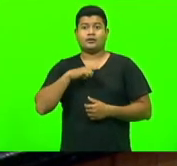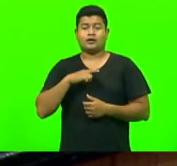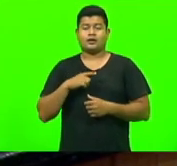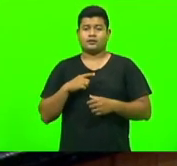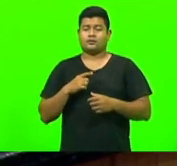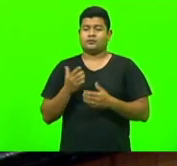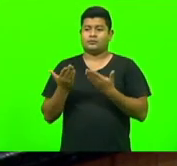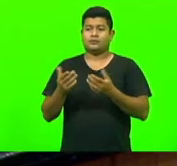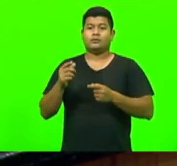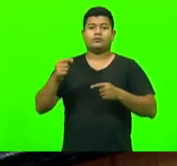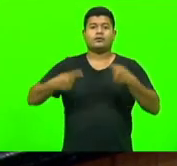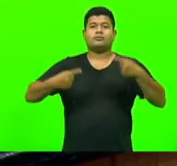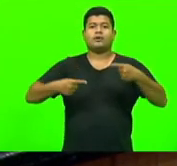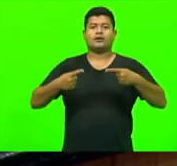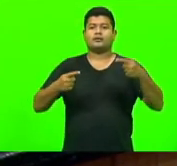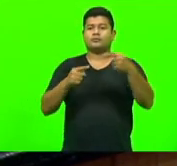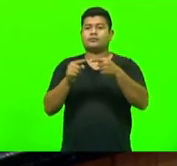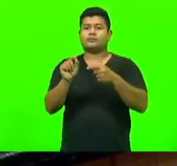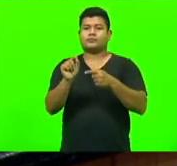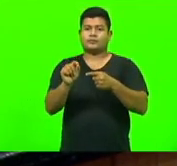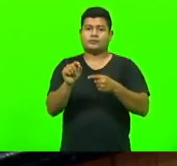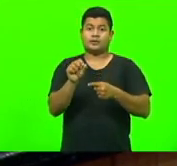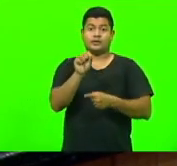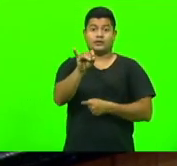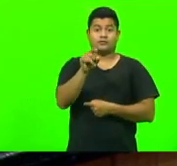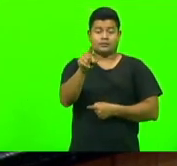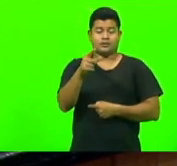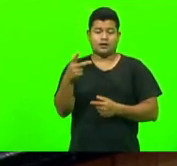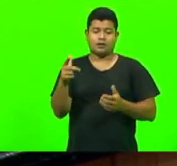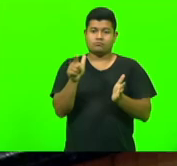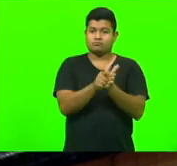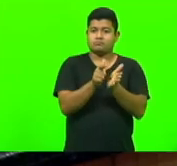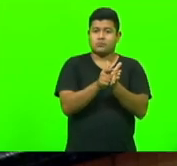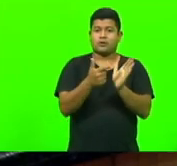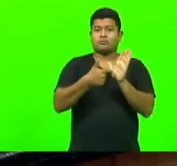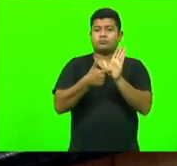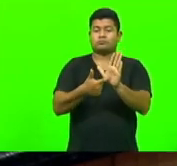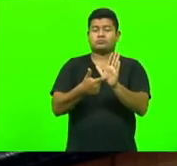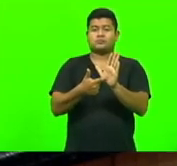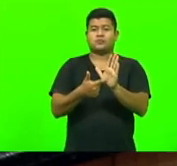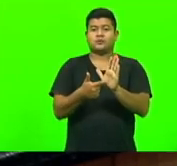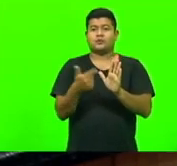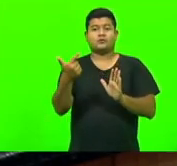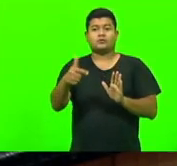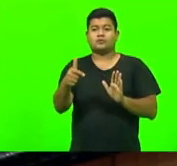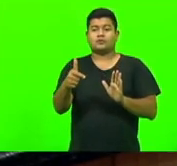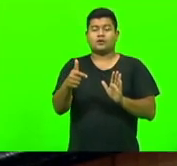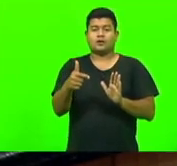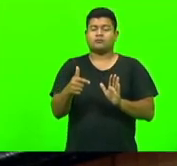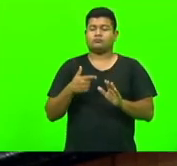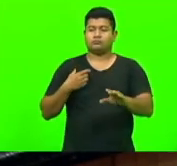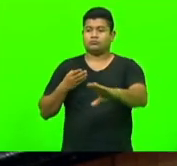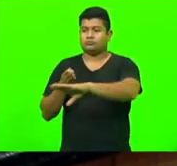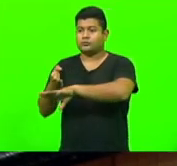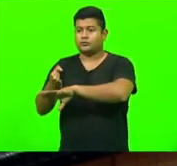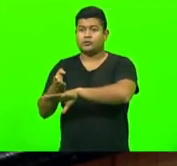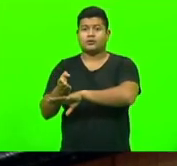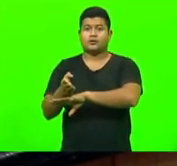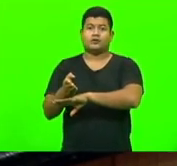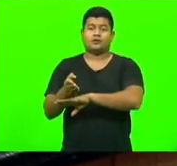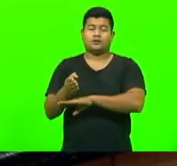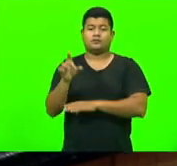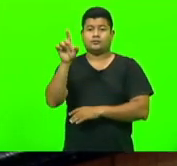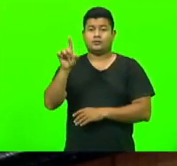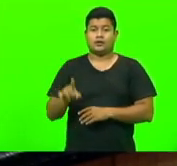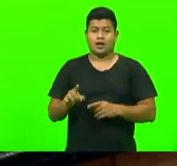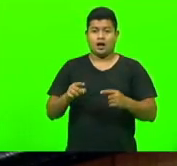de entrarem em locais ou não? Não é um debate sobre saúde pública, é um debate sobre direito humano. Muito obrigada,